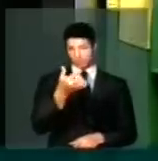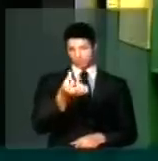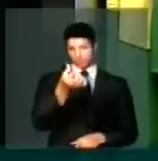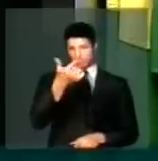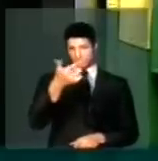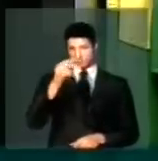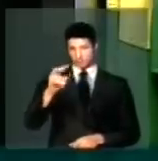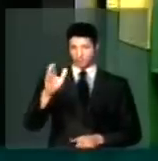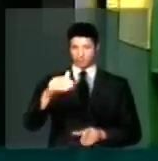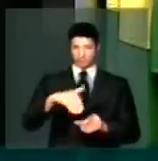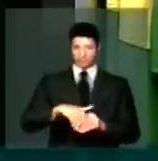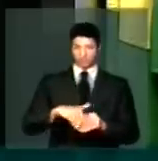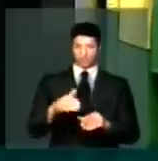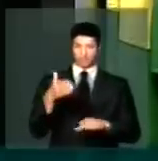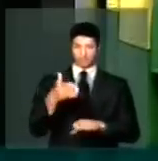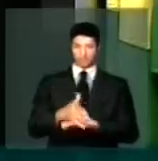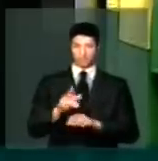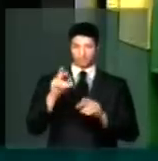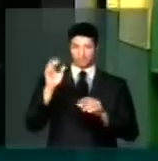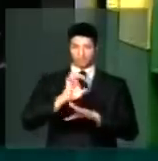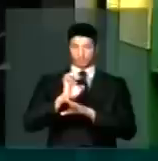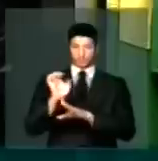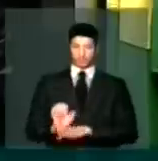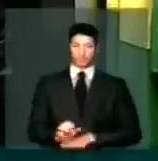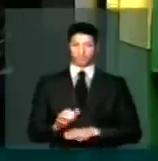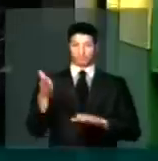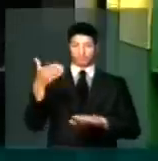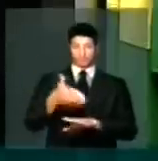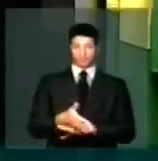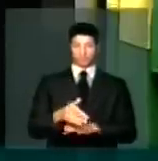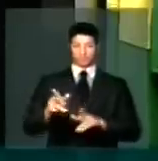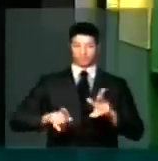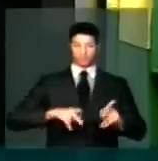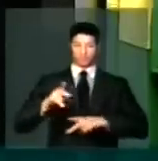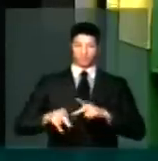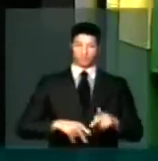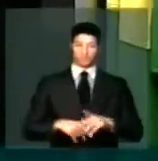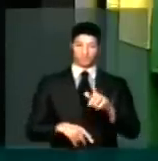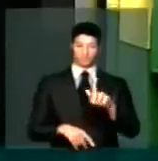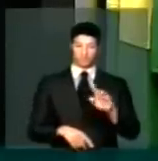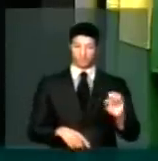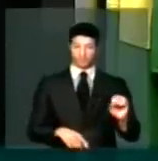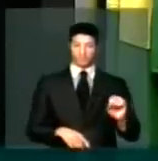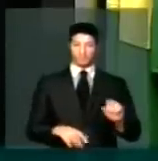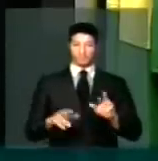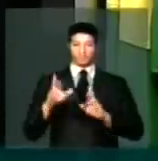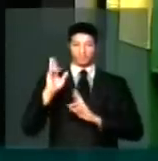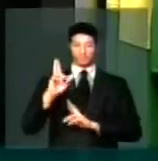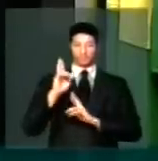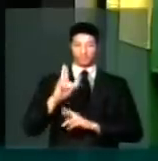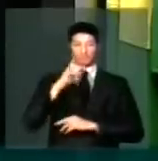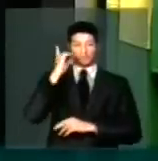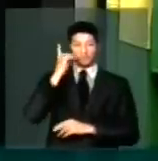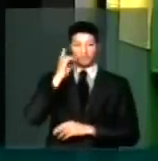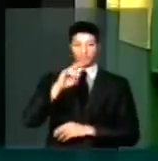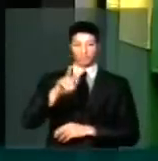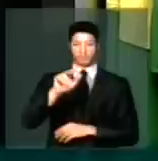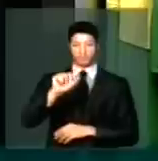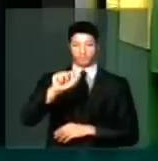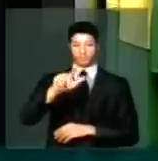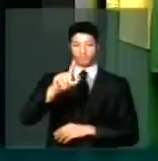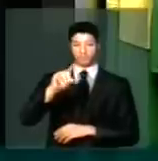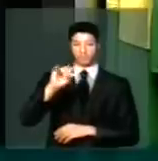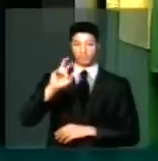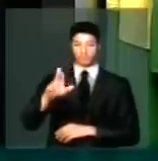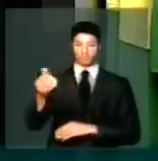274.625 votos. Entramos para a história do Estado. E sem dúvida a população de Goiás espera que o delegado Valdir